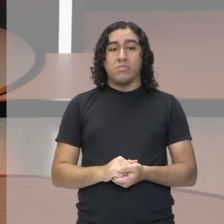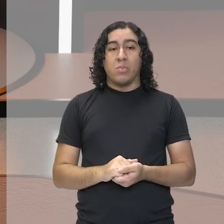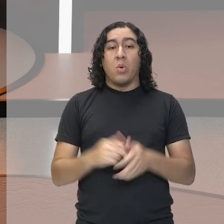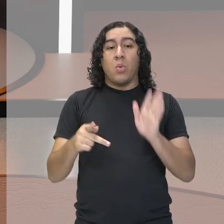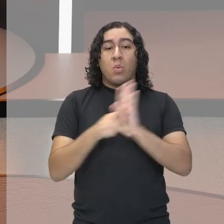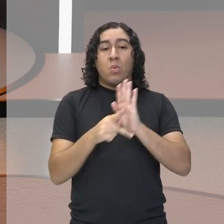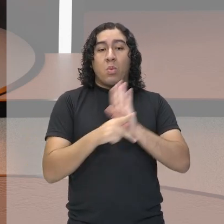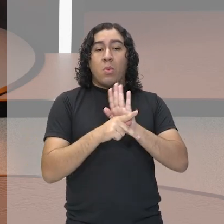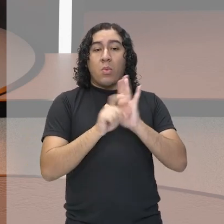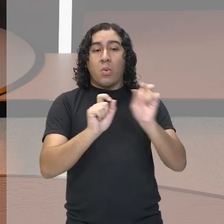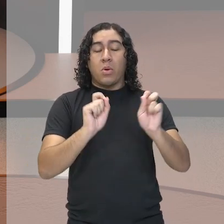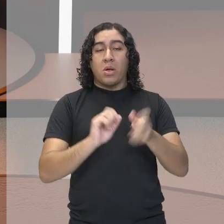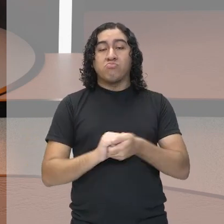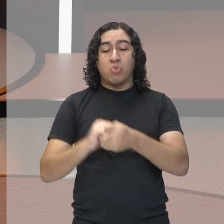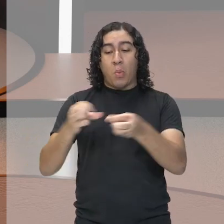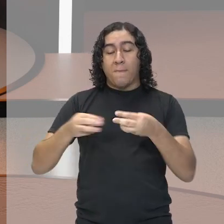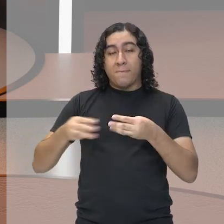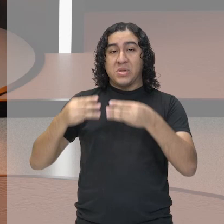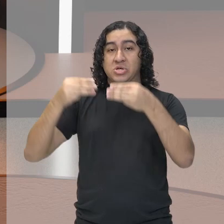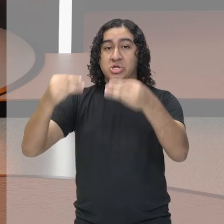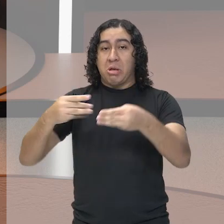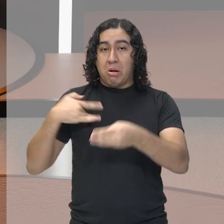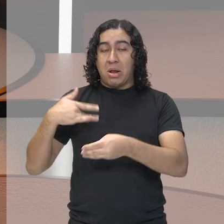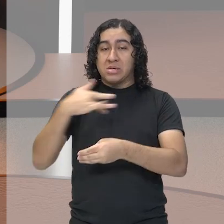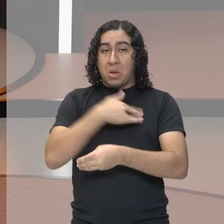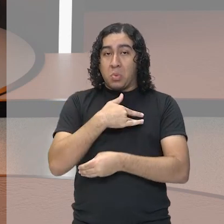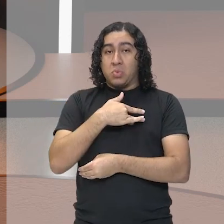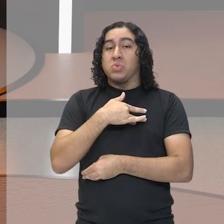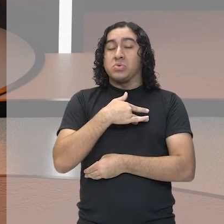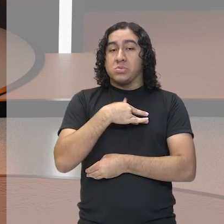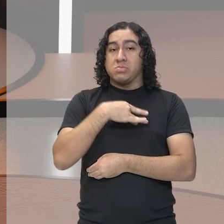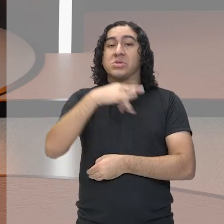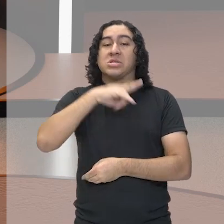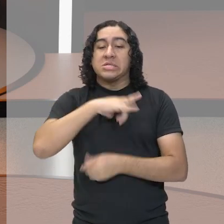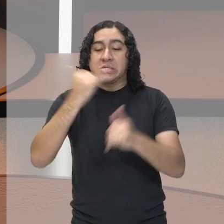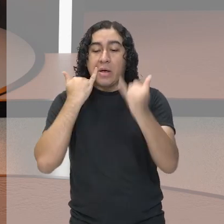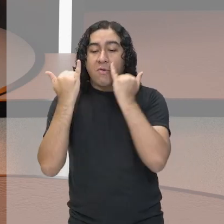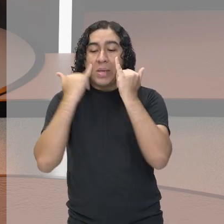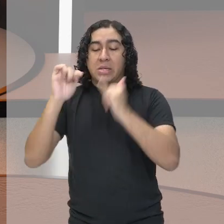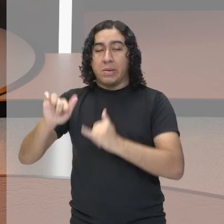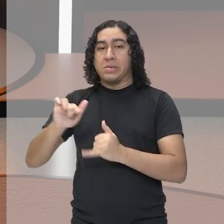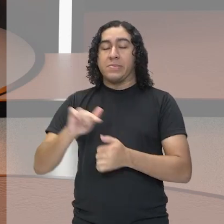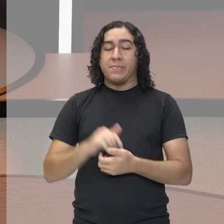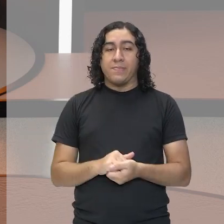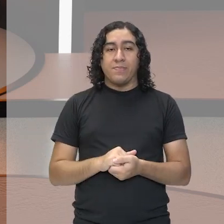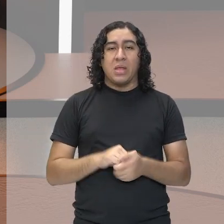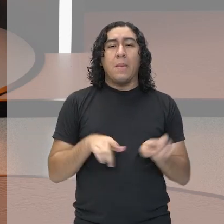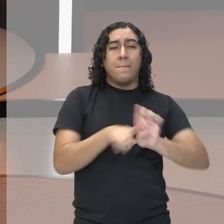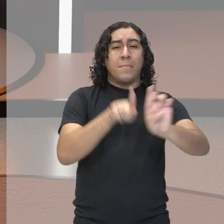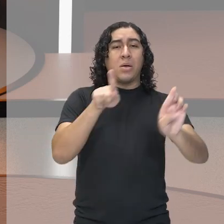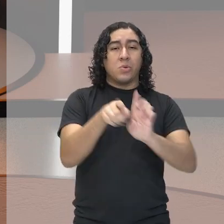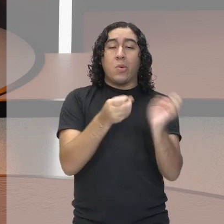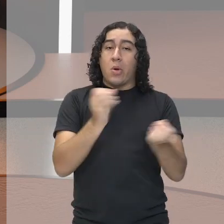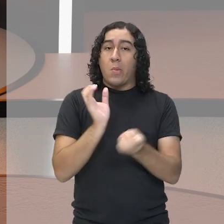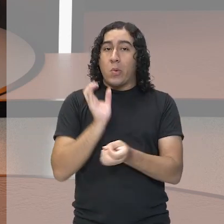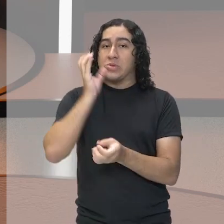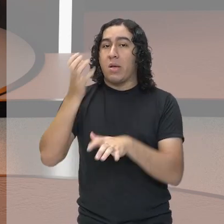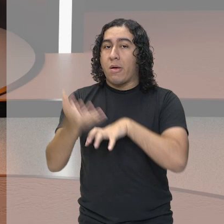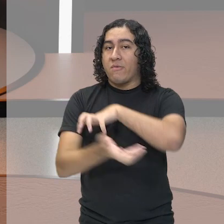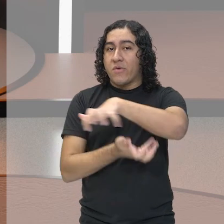Cultural do Ministério da Saúde da época. O que foi, como é que começou essa revolta aí,